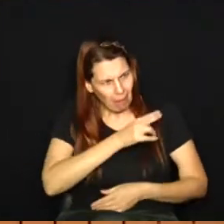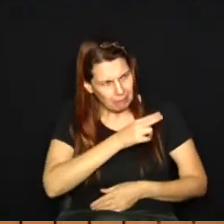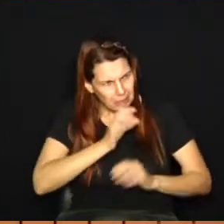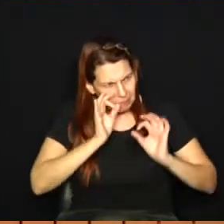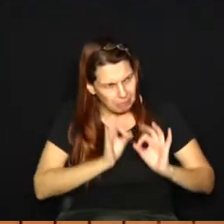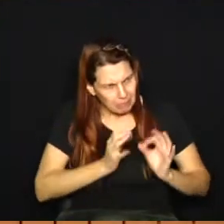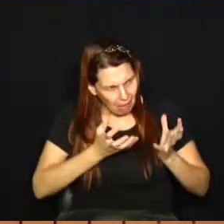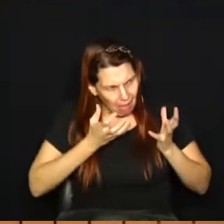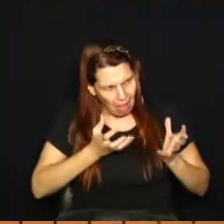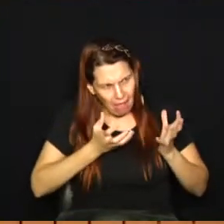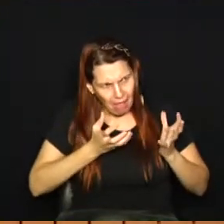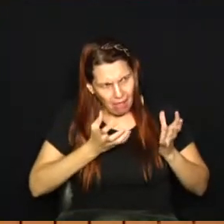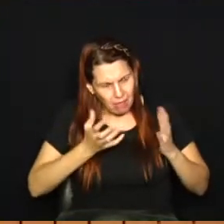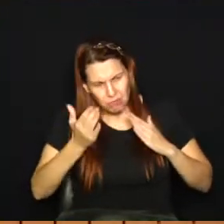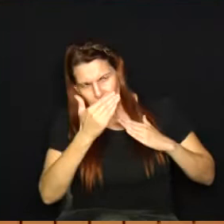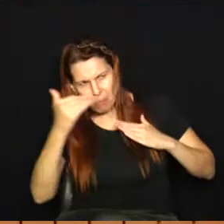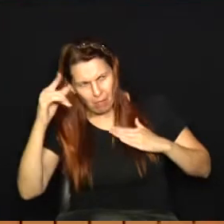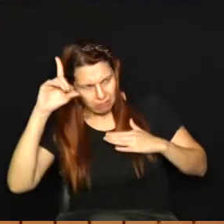realmente viver esse chamado?